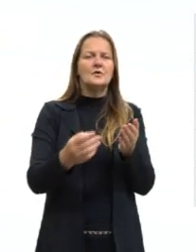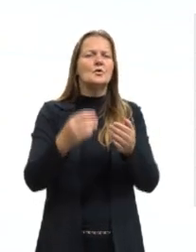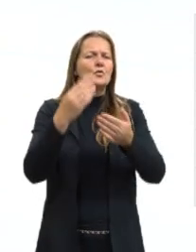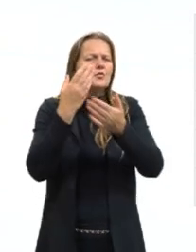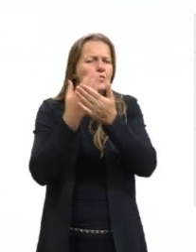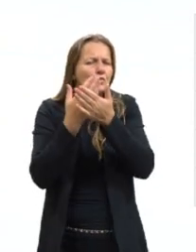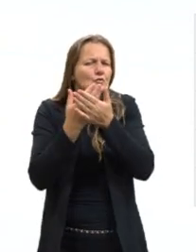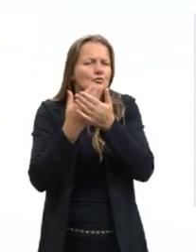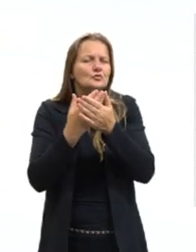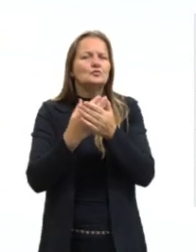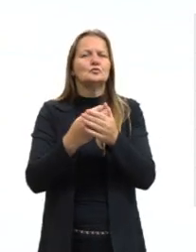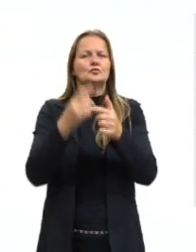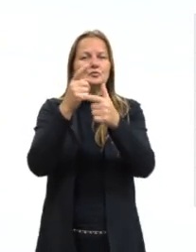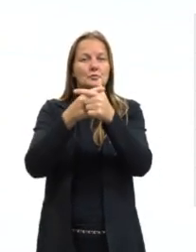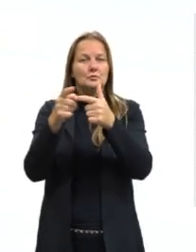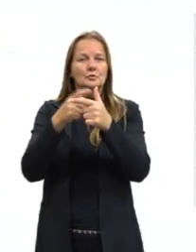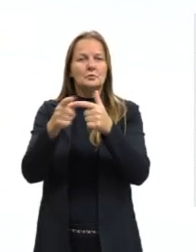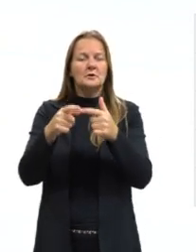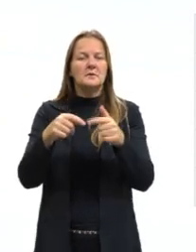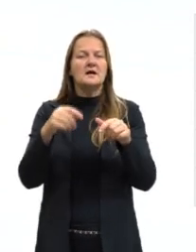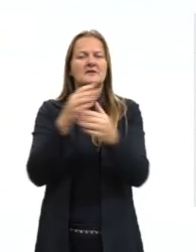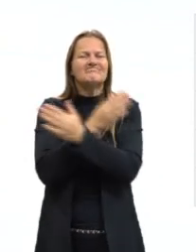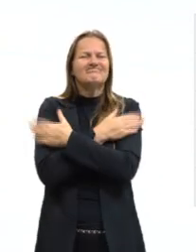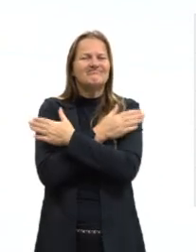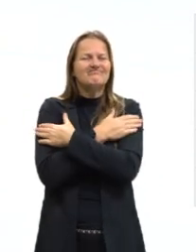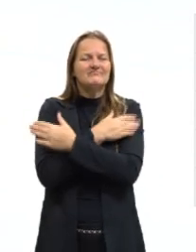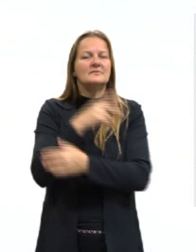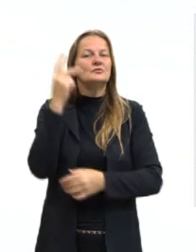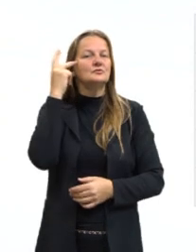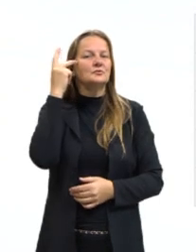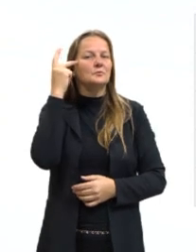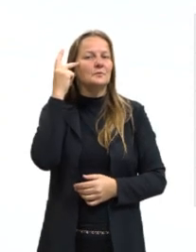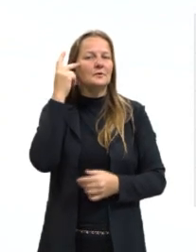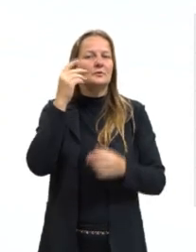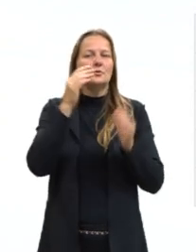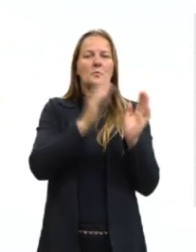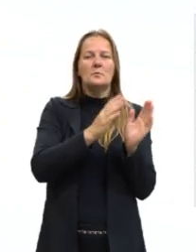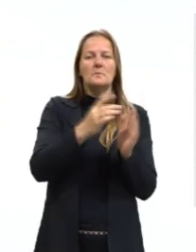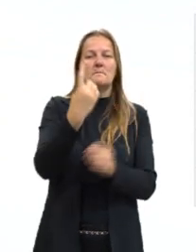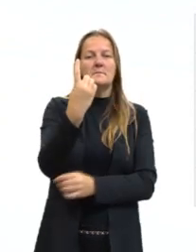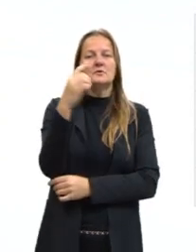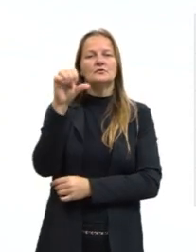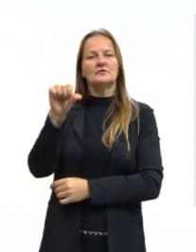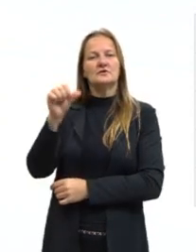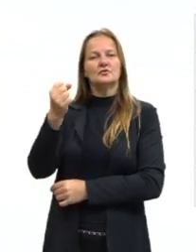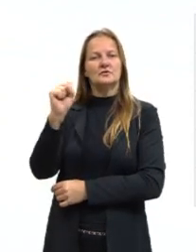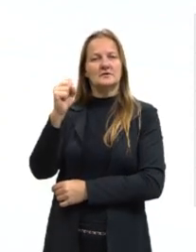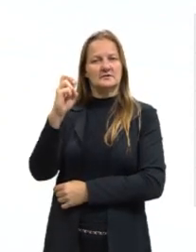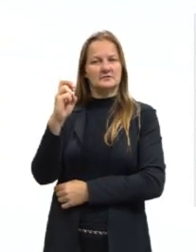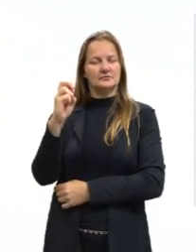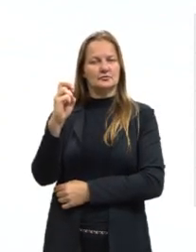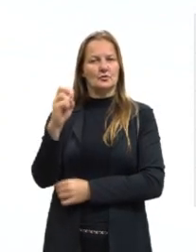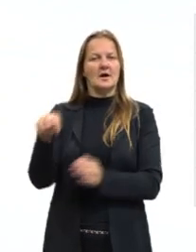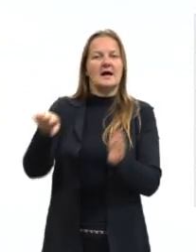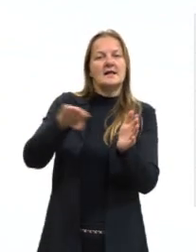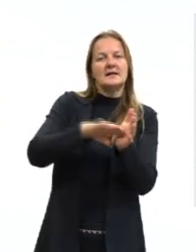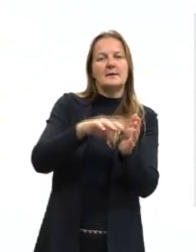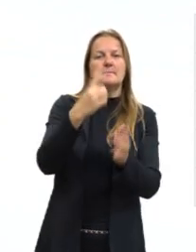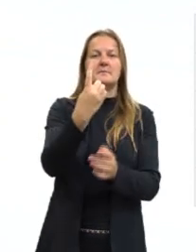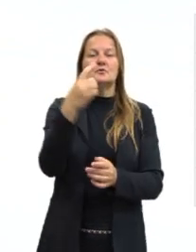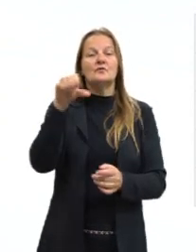estudo sobre o problema do desemprego na grande São Paulo no período de 1985 a